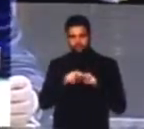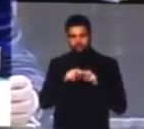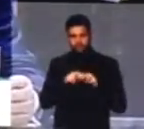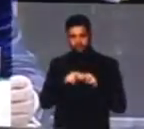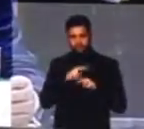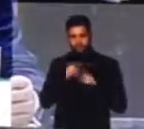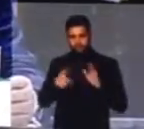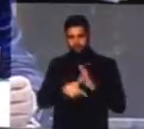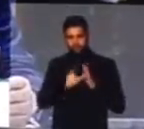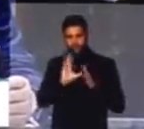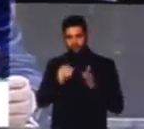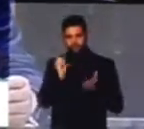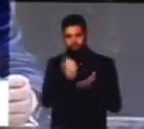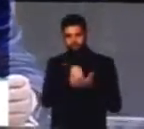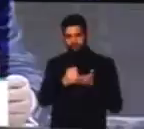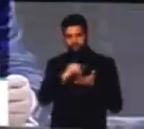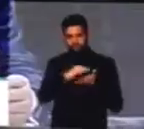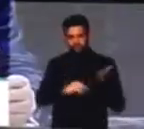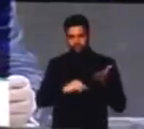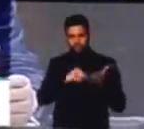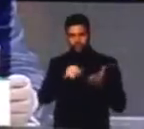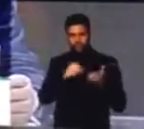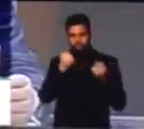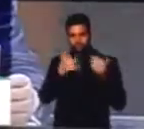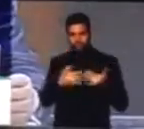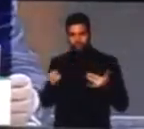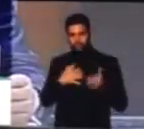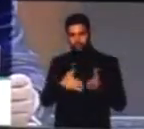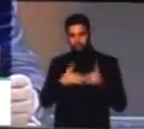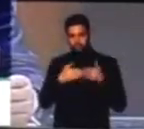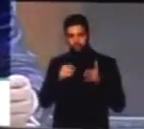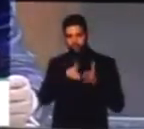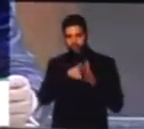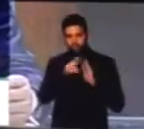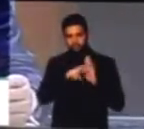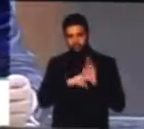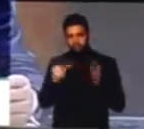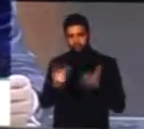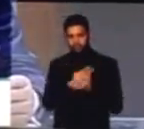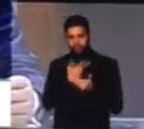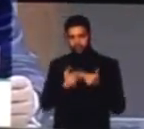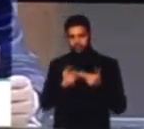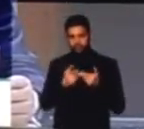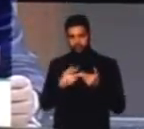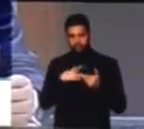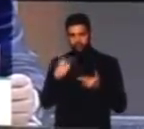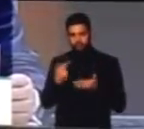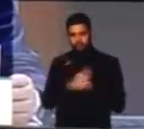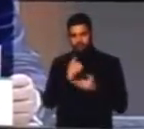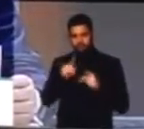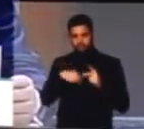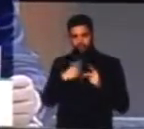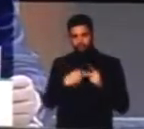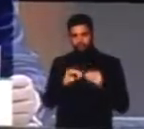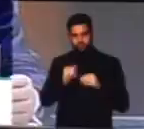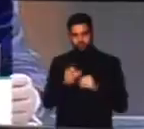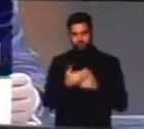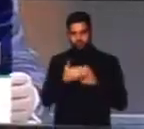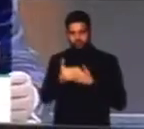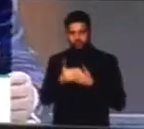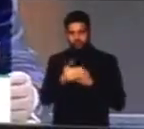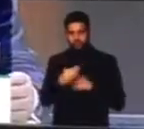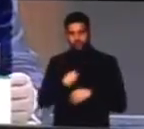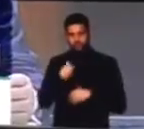relação à denúncia anterior já homologada, justificando esse novo pedido o argumento de que os fatos que se sucederam após aquela